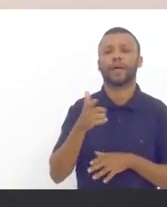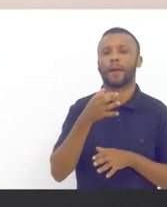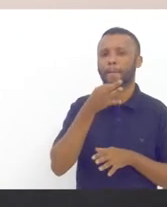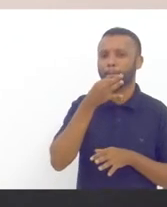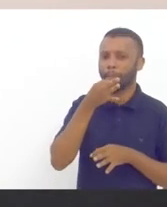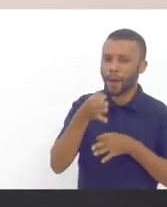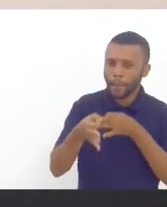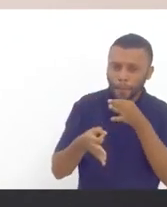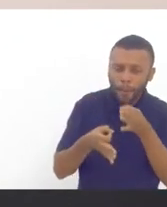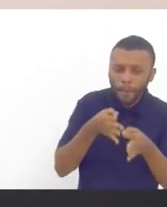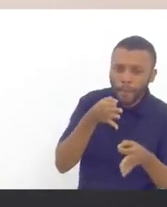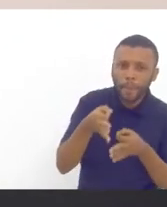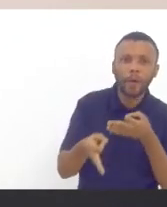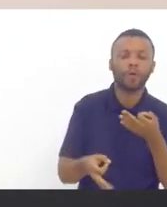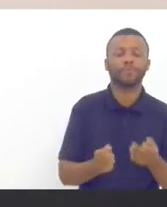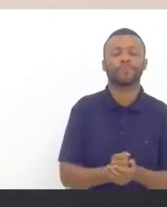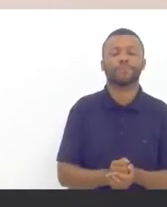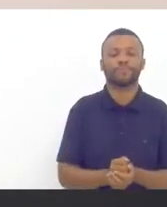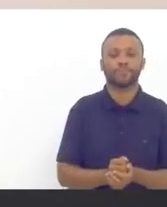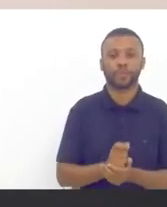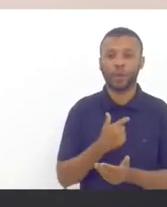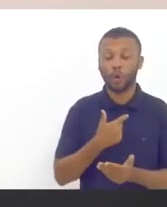olhando o calendário,